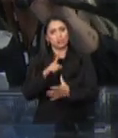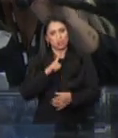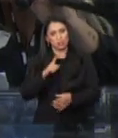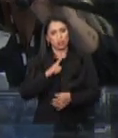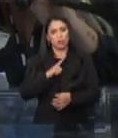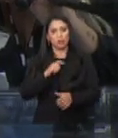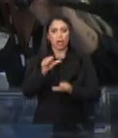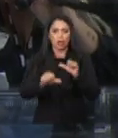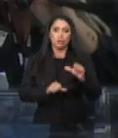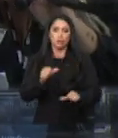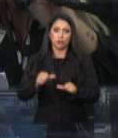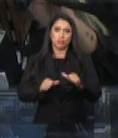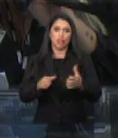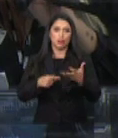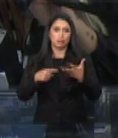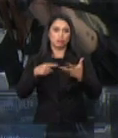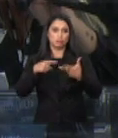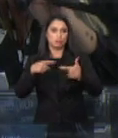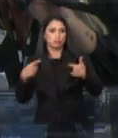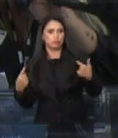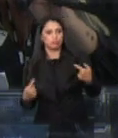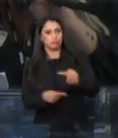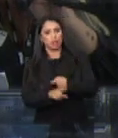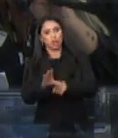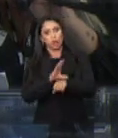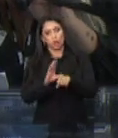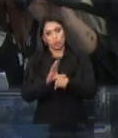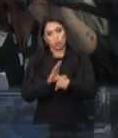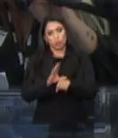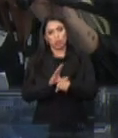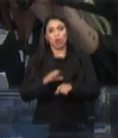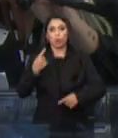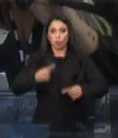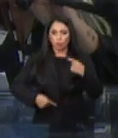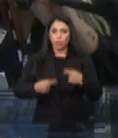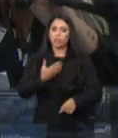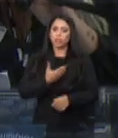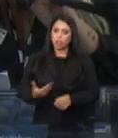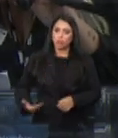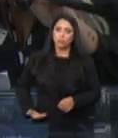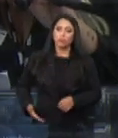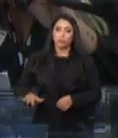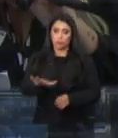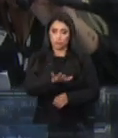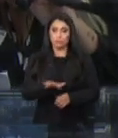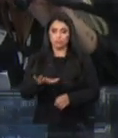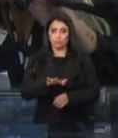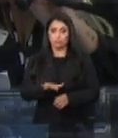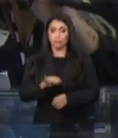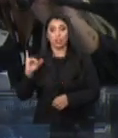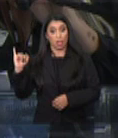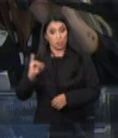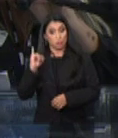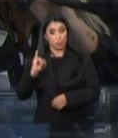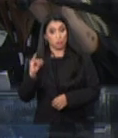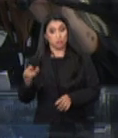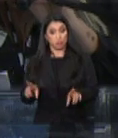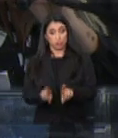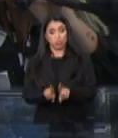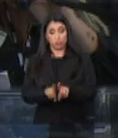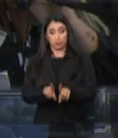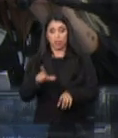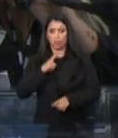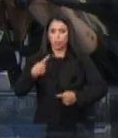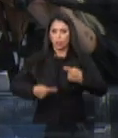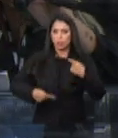inconstitucional de coisas definindo políticas públicas no território é imprescindível garantir uma política